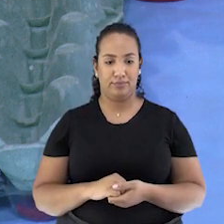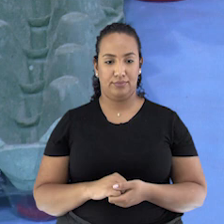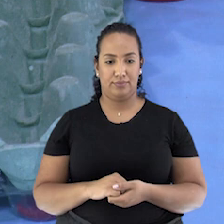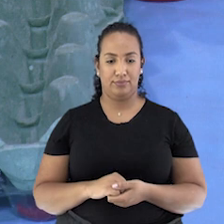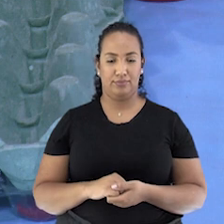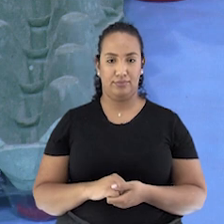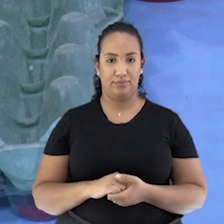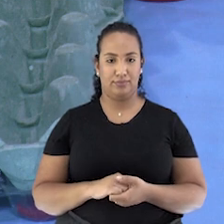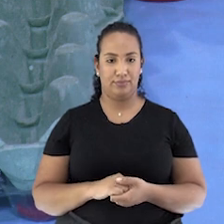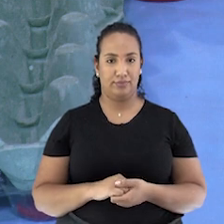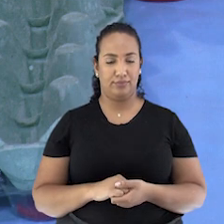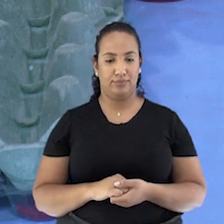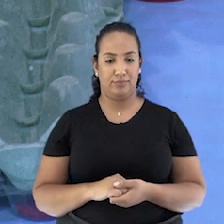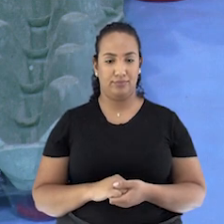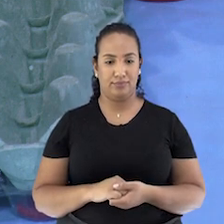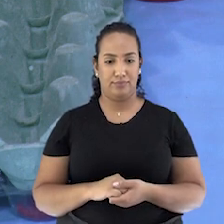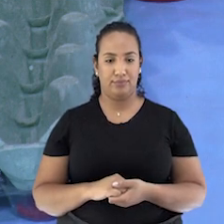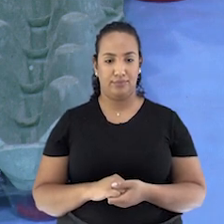laranja.